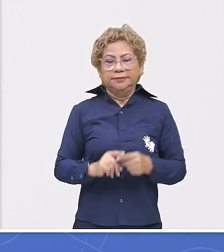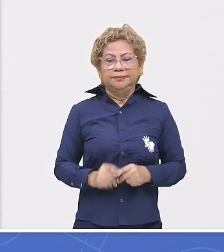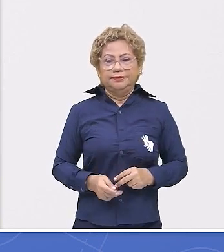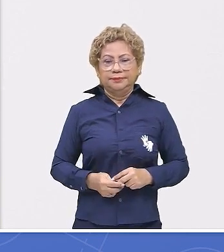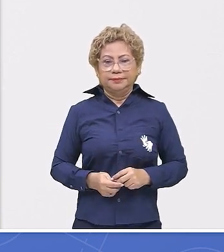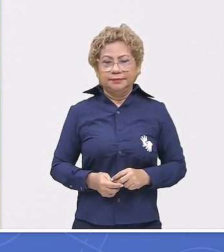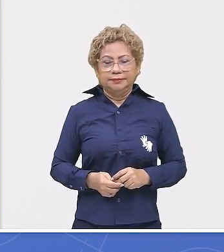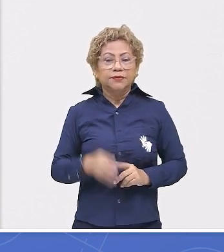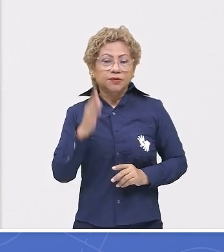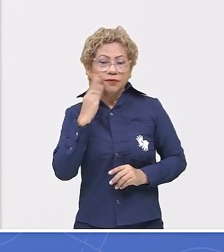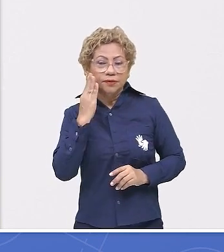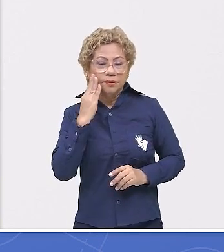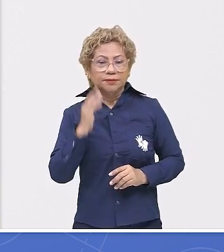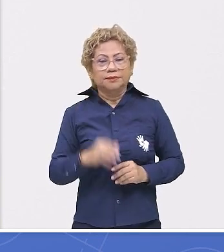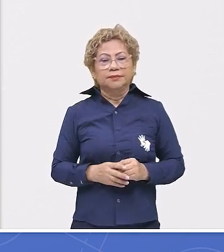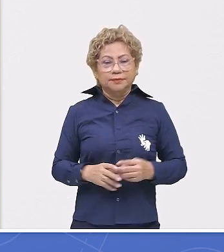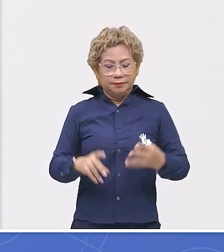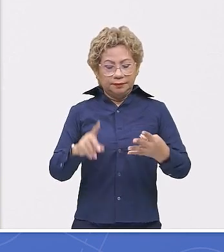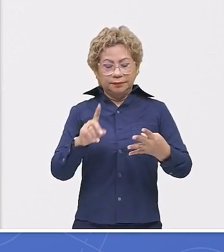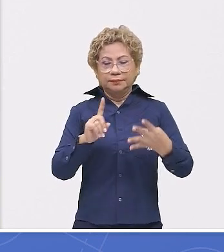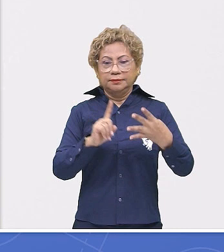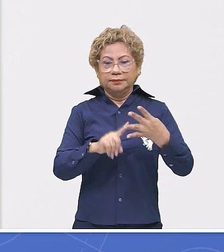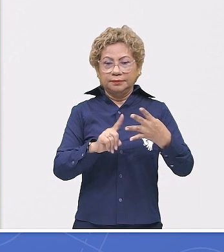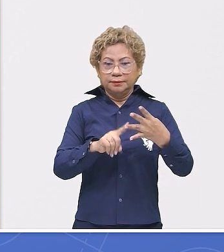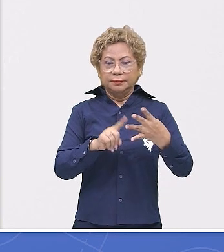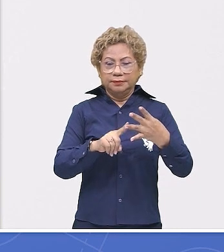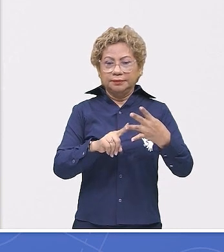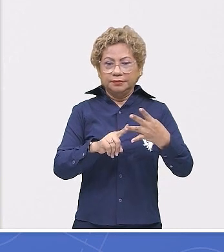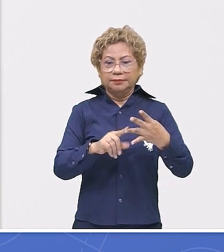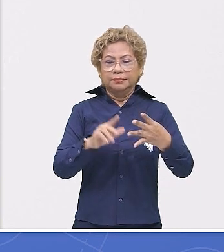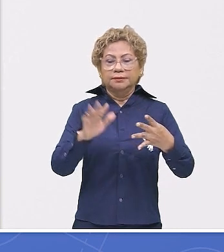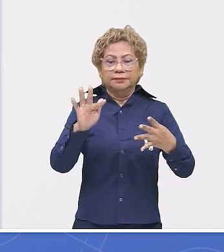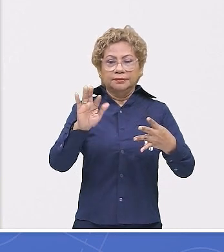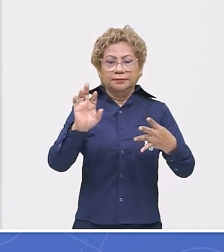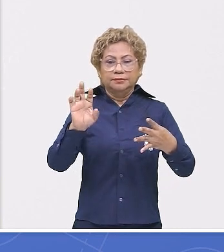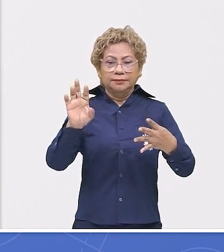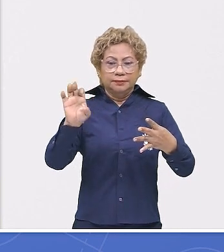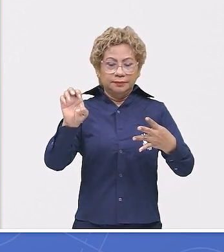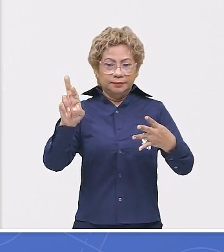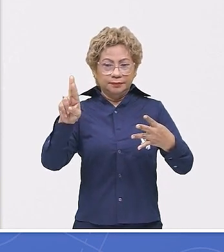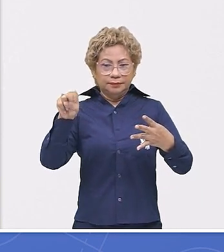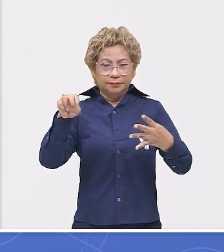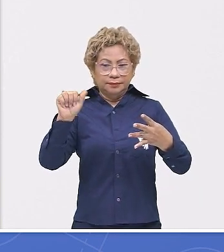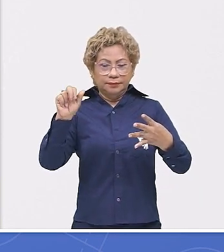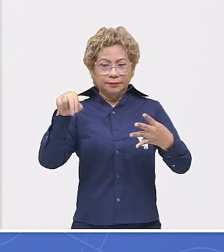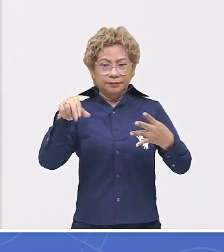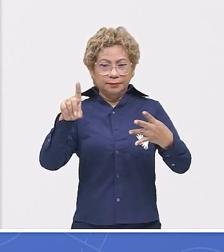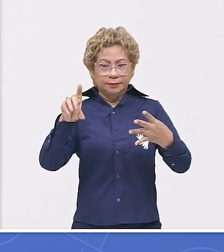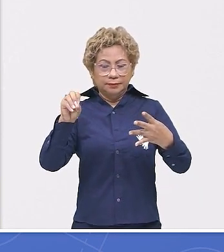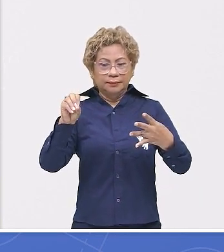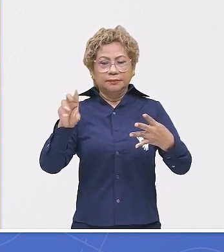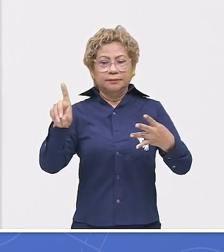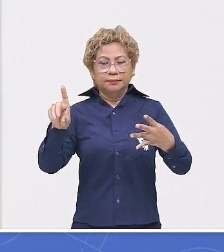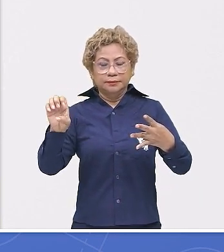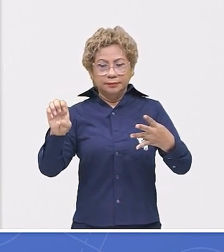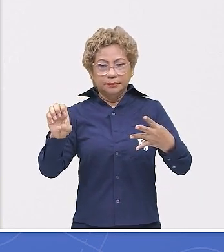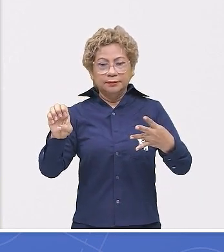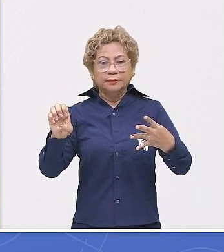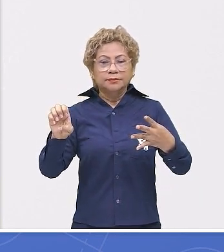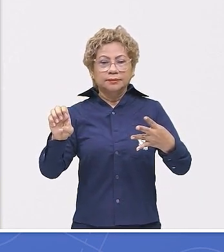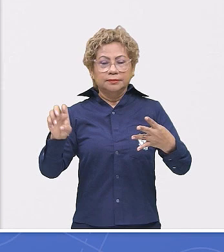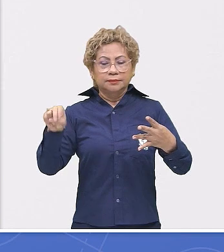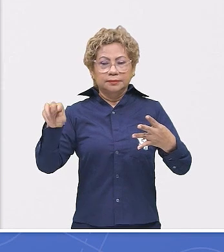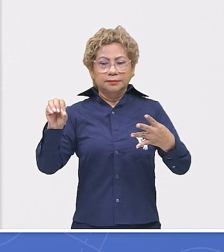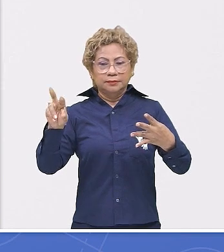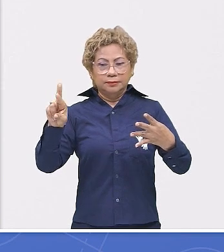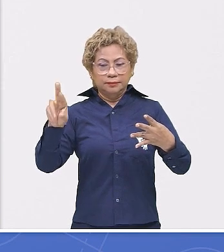vai ser o quê? Fernando de Noronha, né? Seguido aí com o oficial, vamos ter o nosso aqui do Amazonas e também o do Acre, tendo